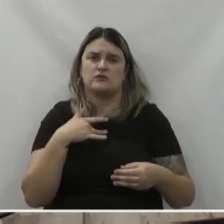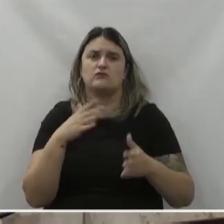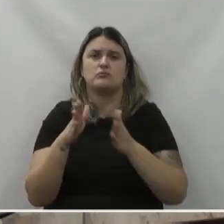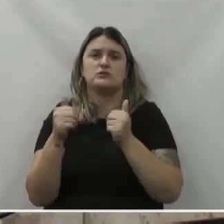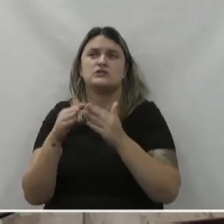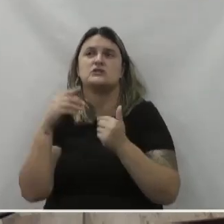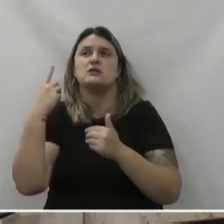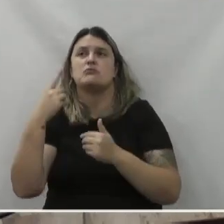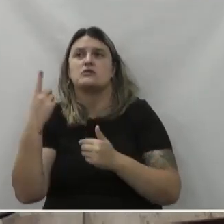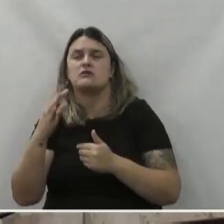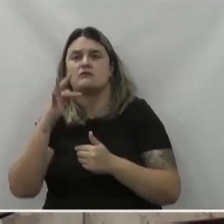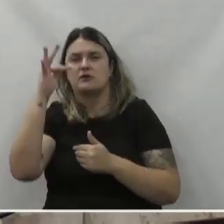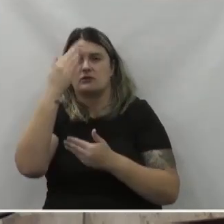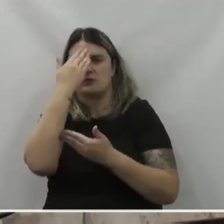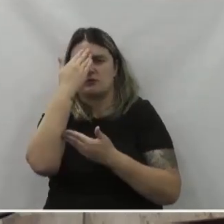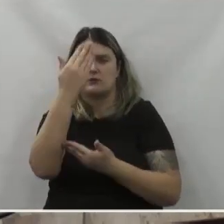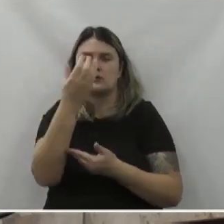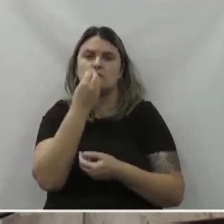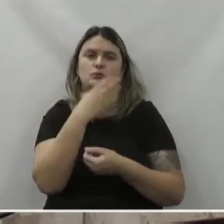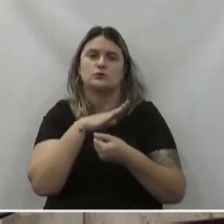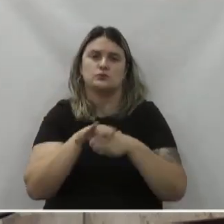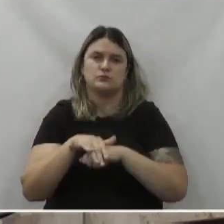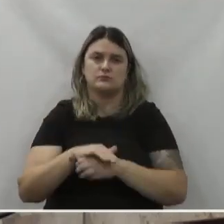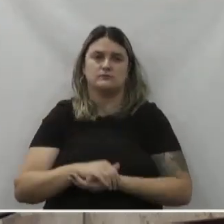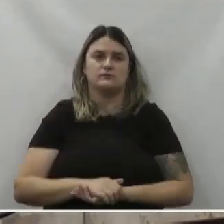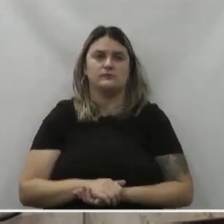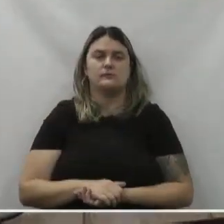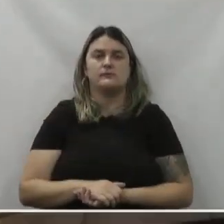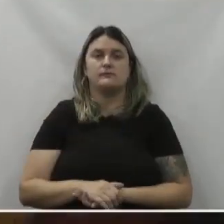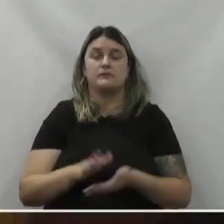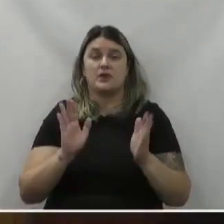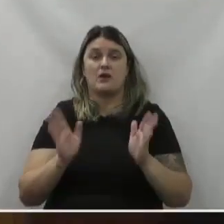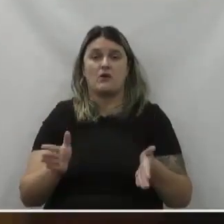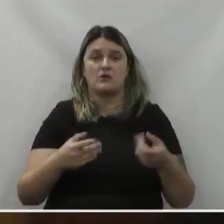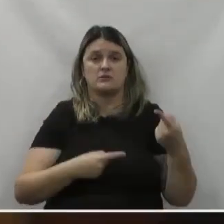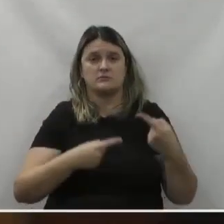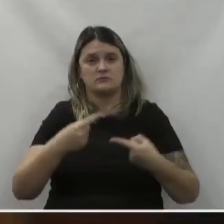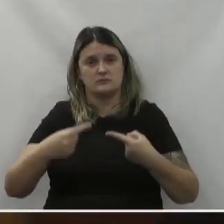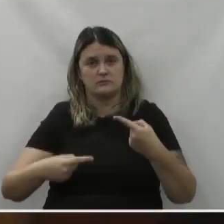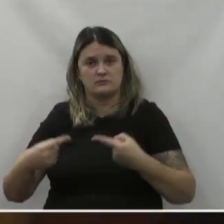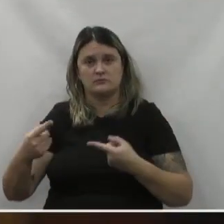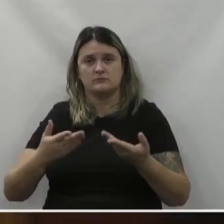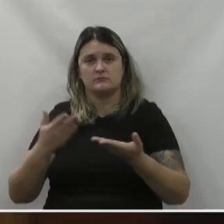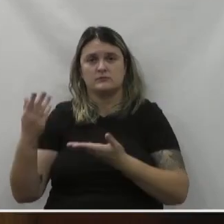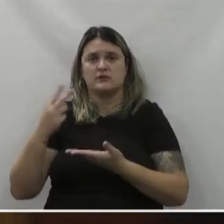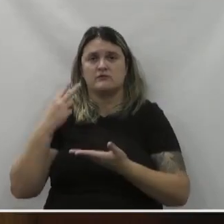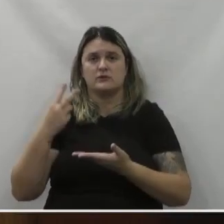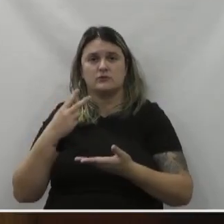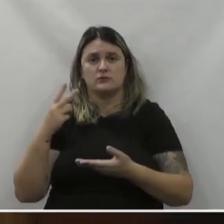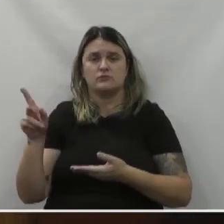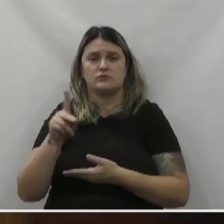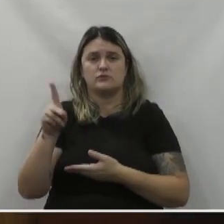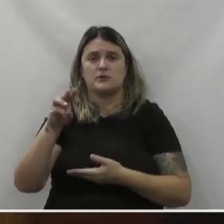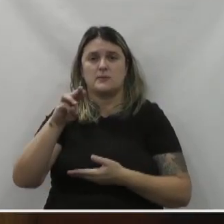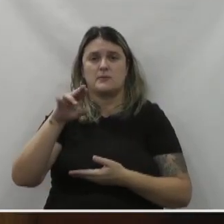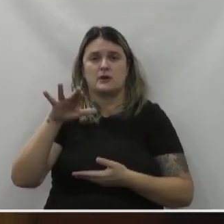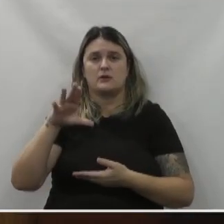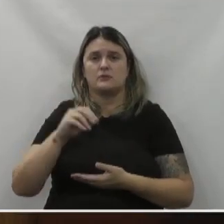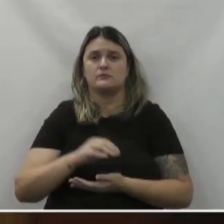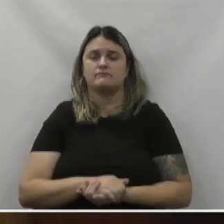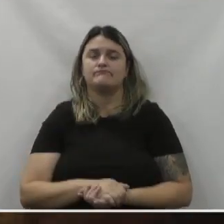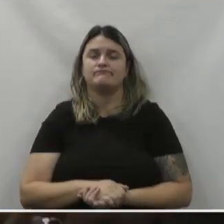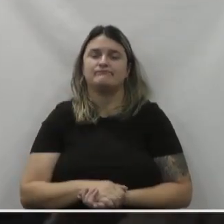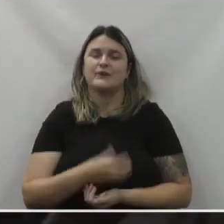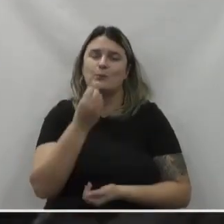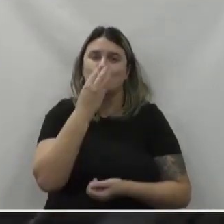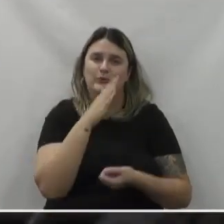deputados federais. Muito obrigada e boa noite. Em discussão? Com a palavra, o vereador professor Márcio Dzic. Mais uma